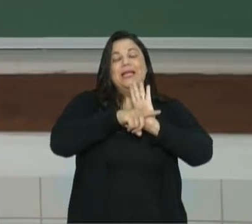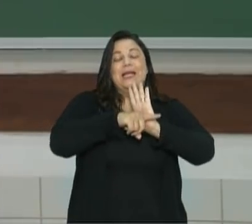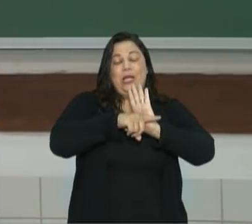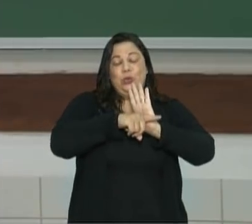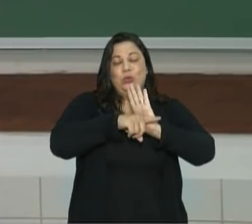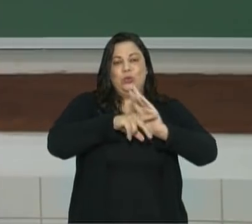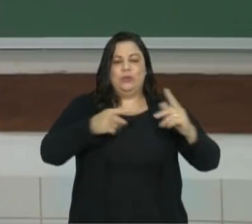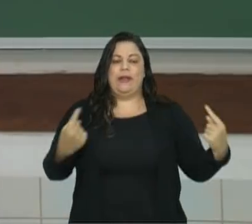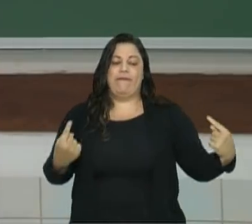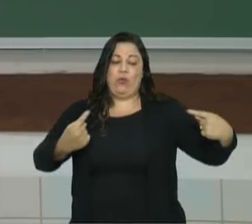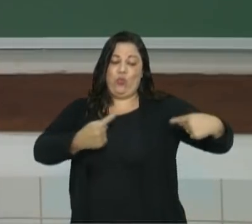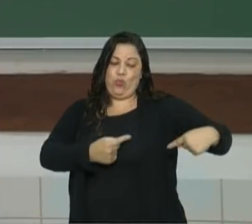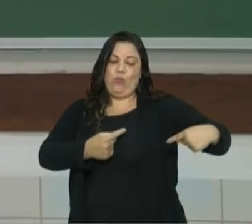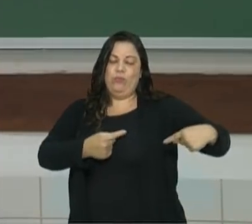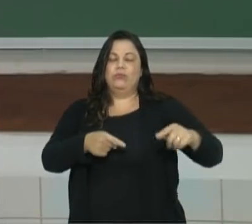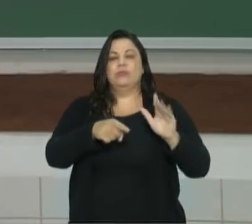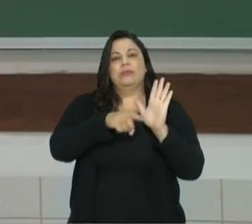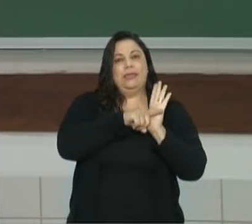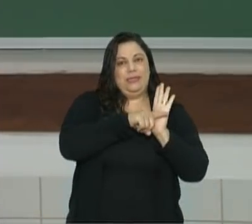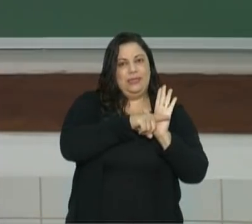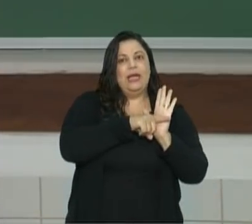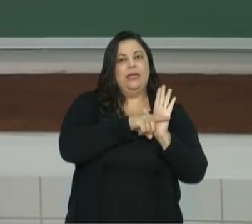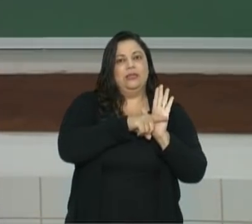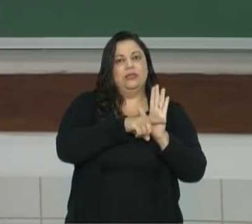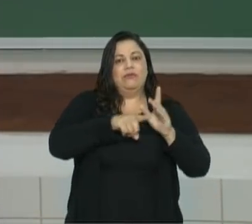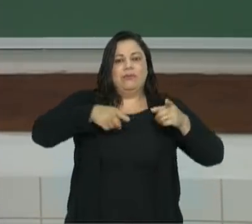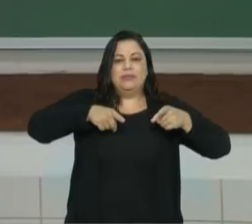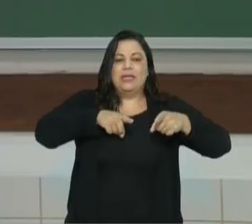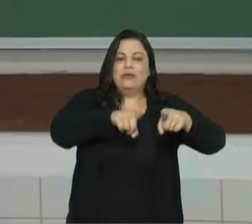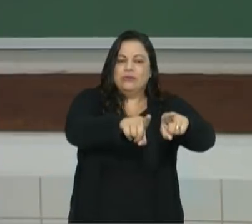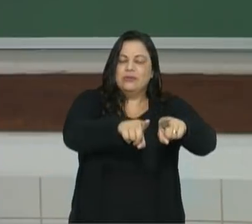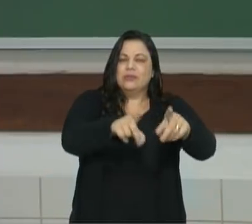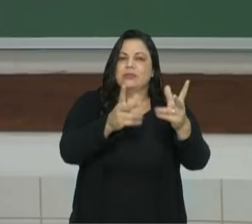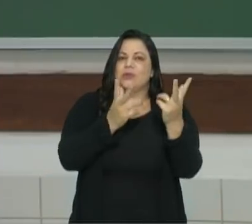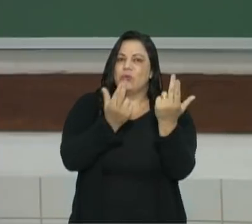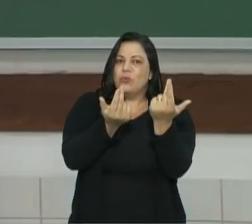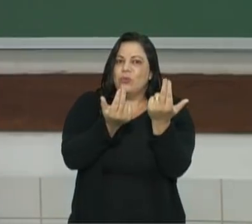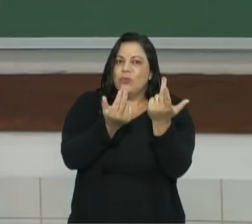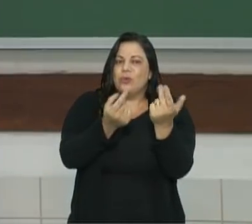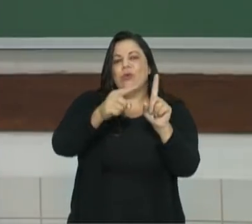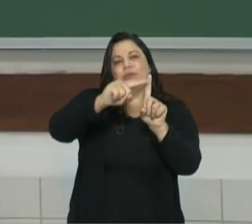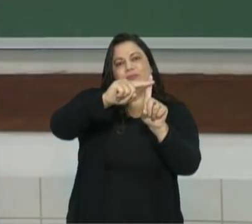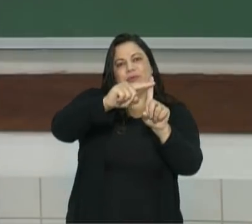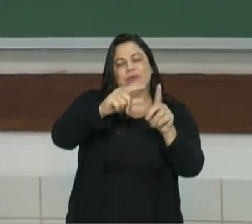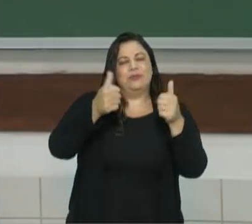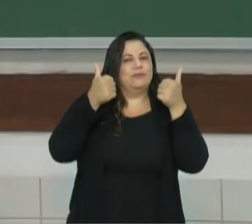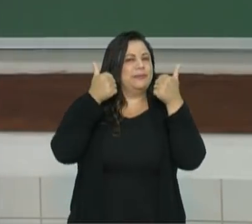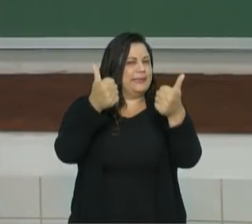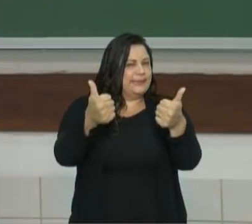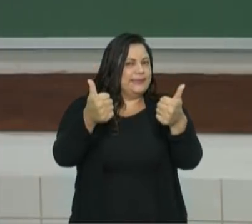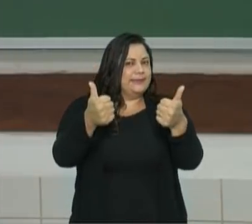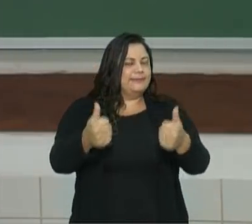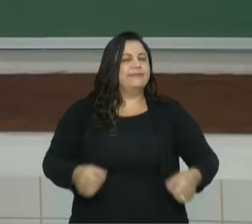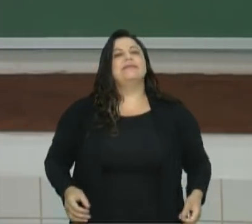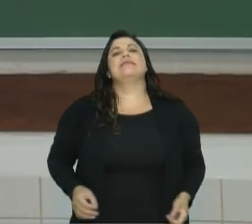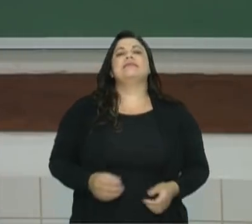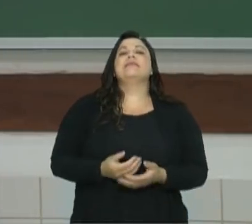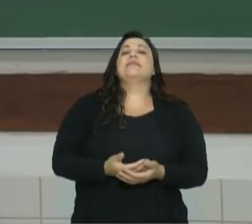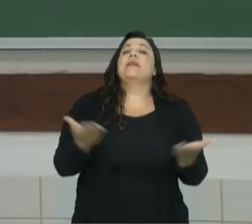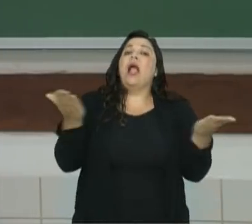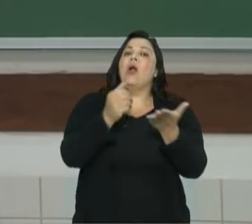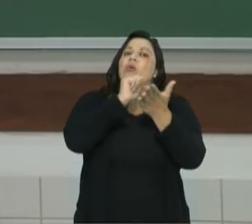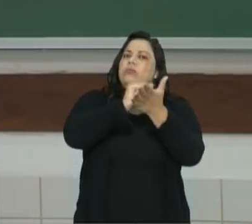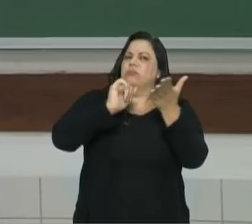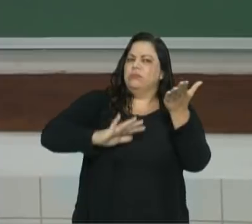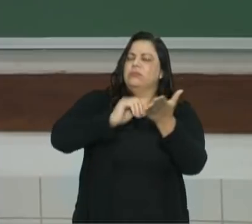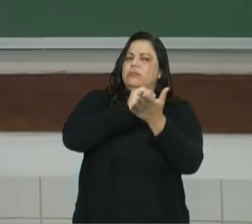o deslocamento. E aí seria um trabalho resistente. Beleza, meus queridos? Tranquilo? Agora eu vou passar para vocês alguns exercícios para a